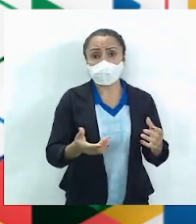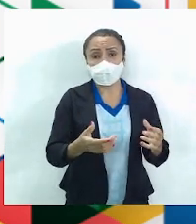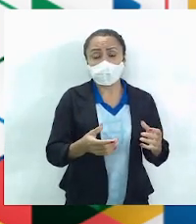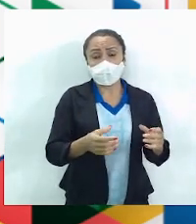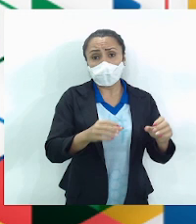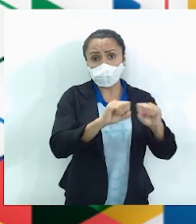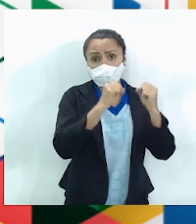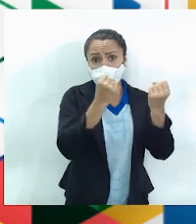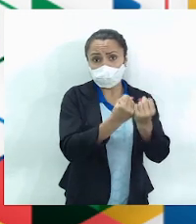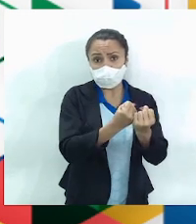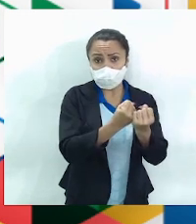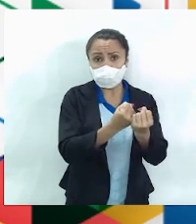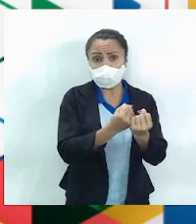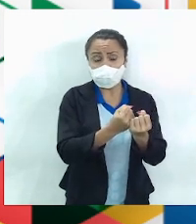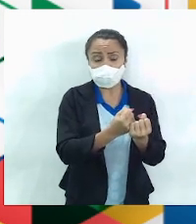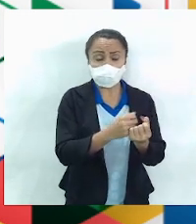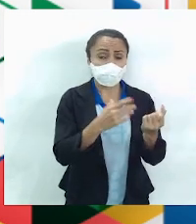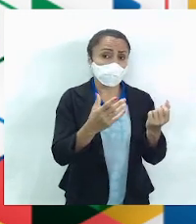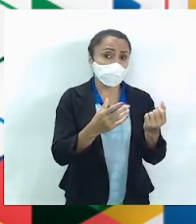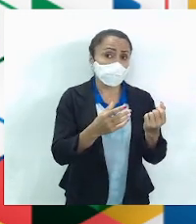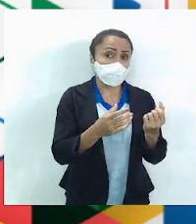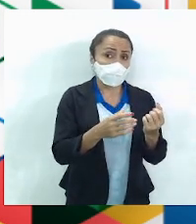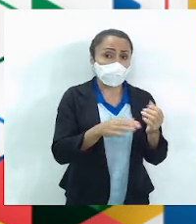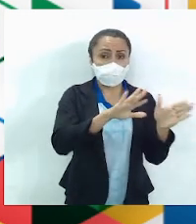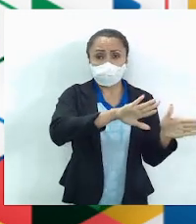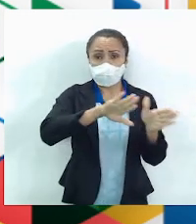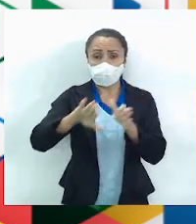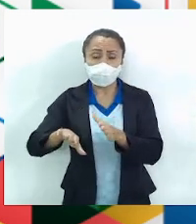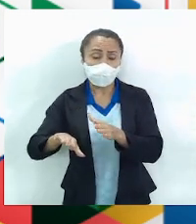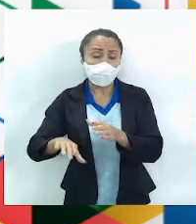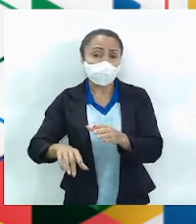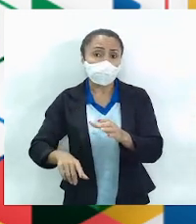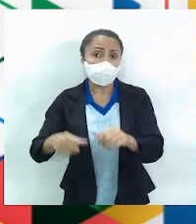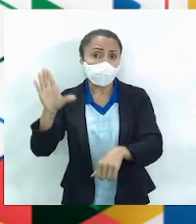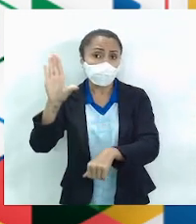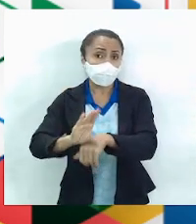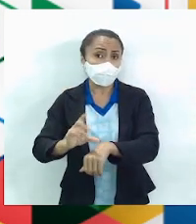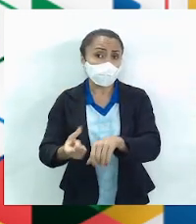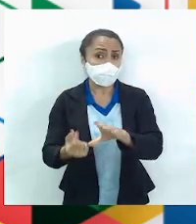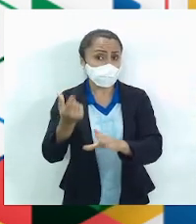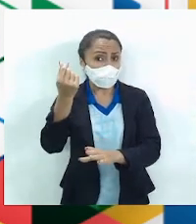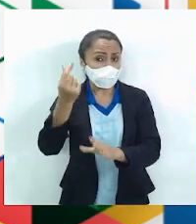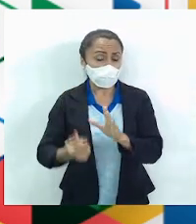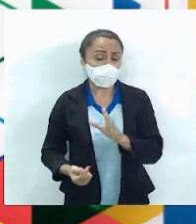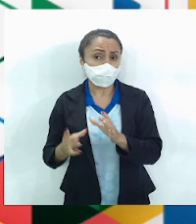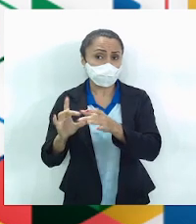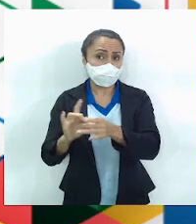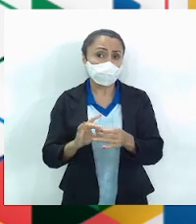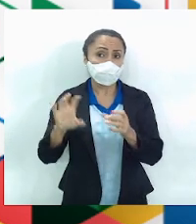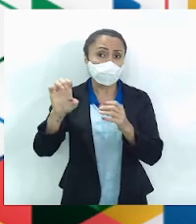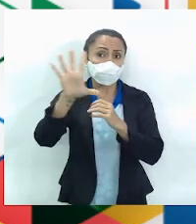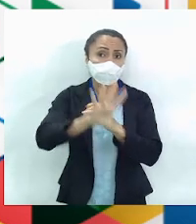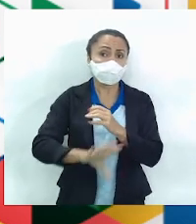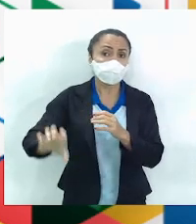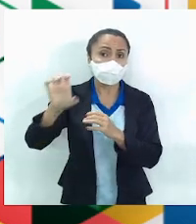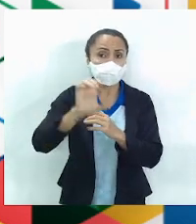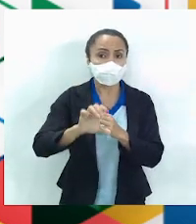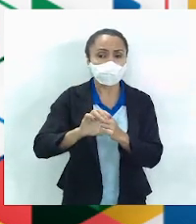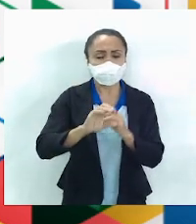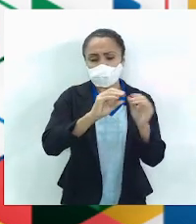e adotaram o capitalismo da União Europeia. Então, quais eram os